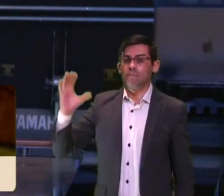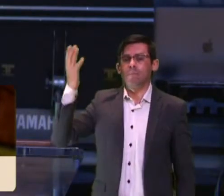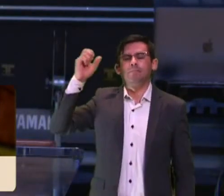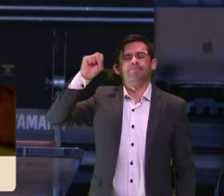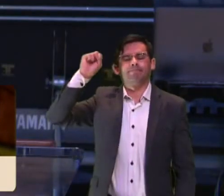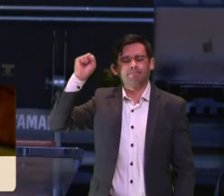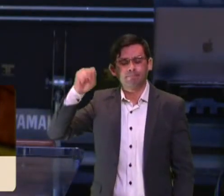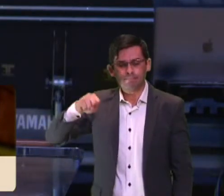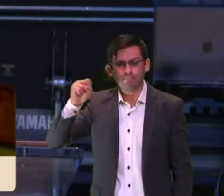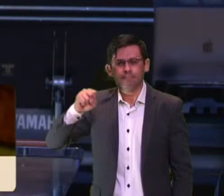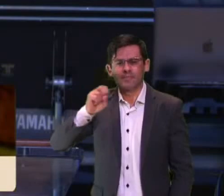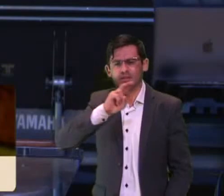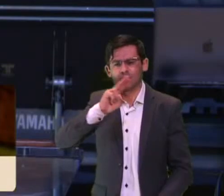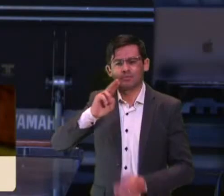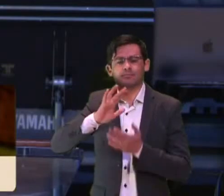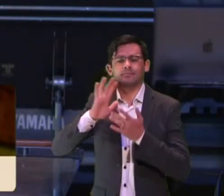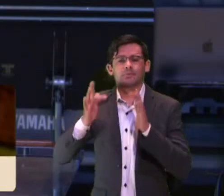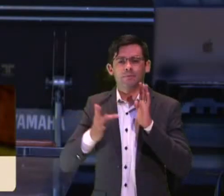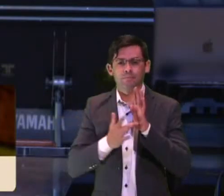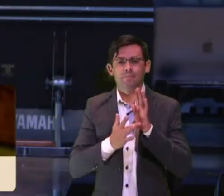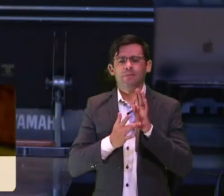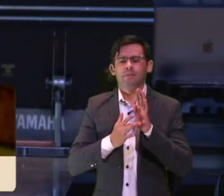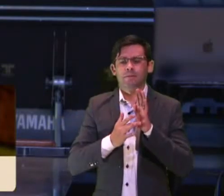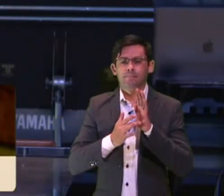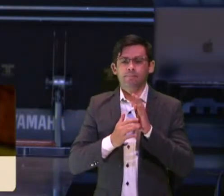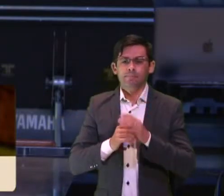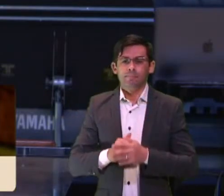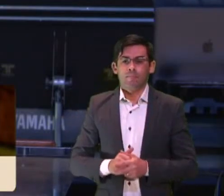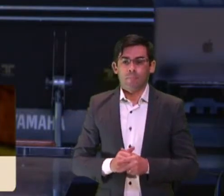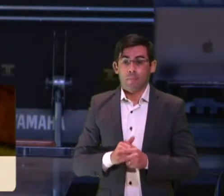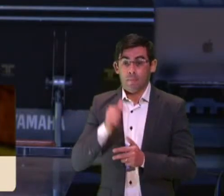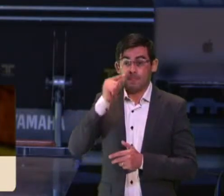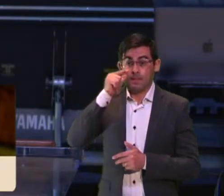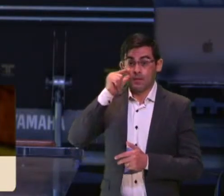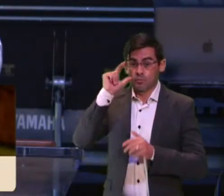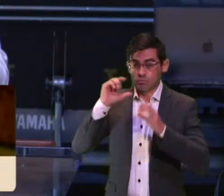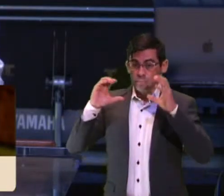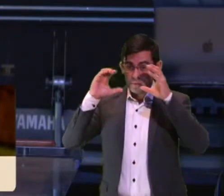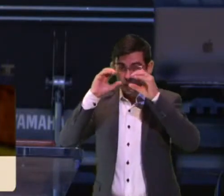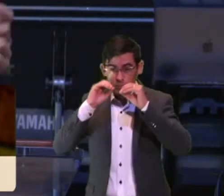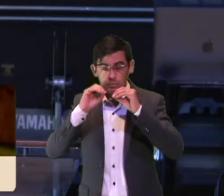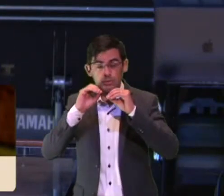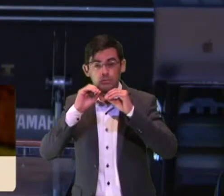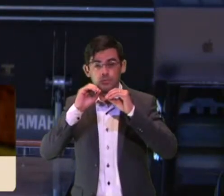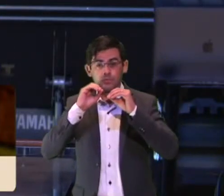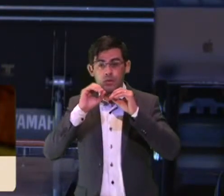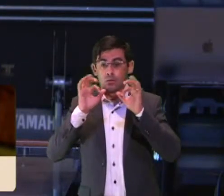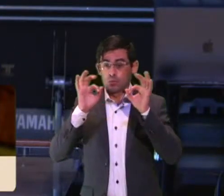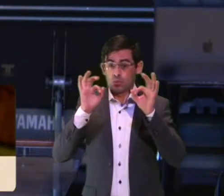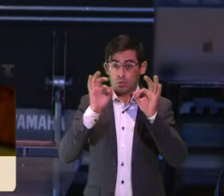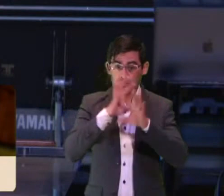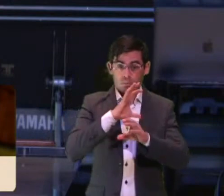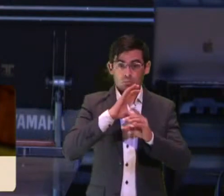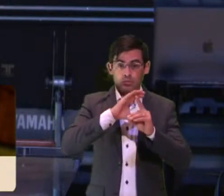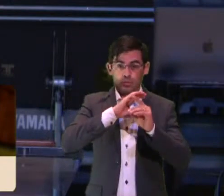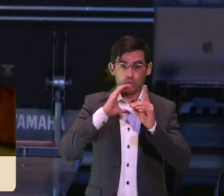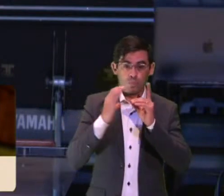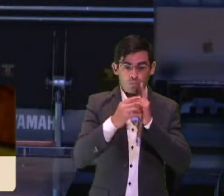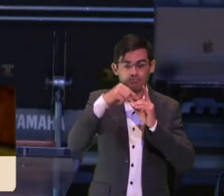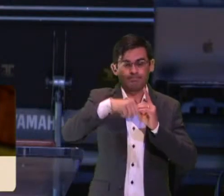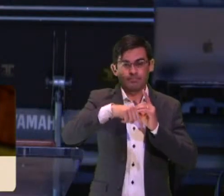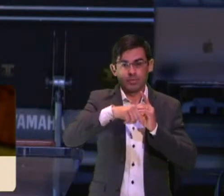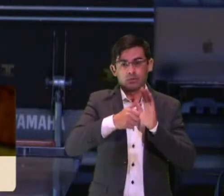sim, em nome de Jesus. Ontem à noite, quando terminou o culto aqui,